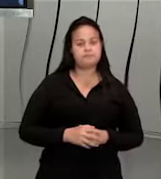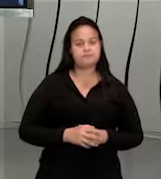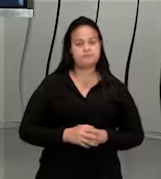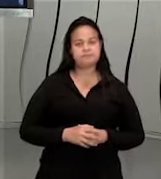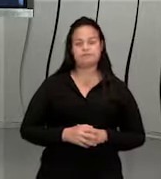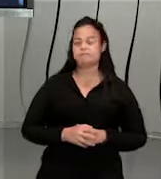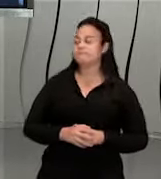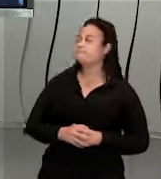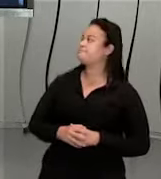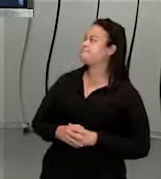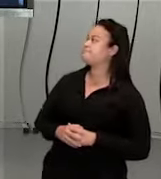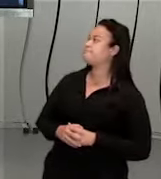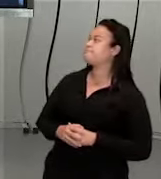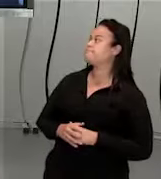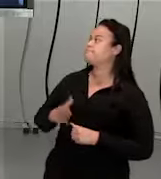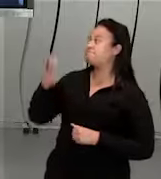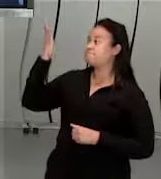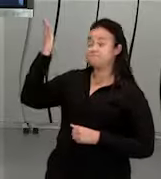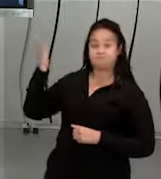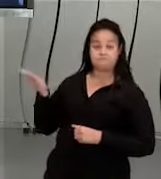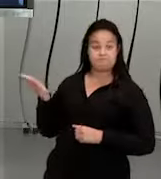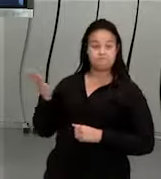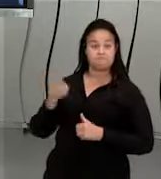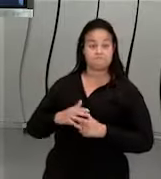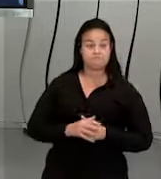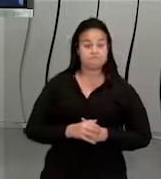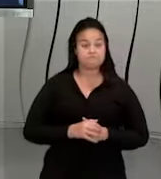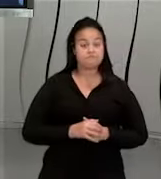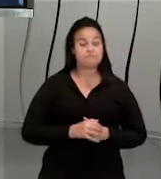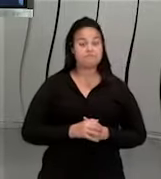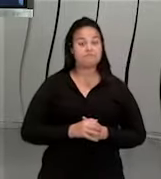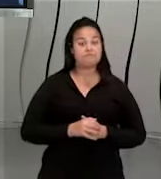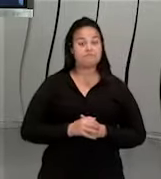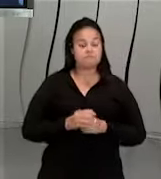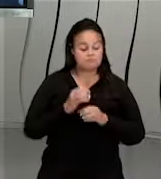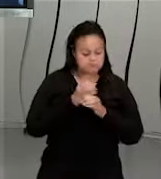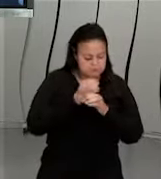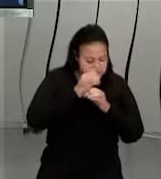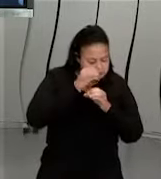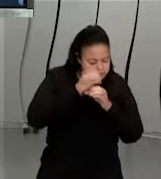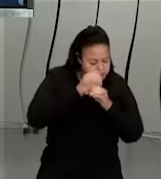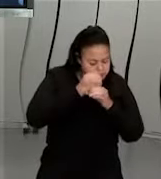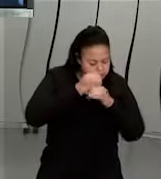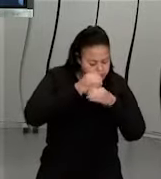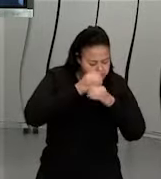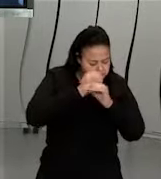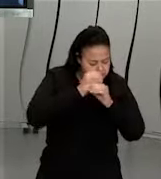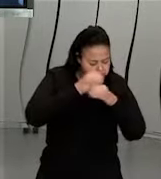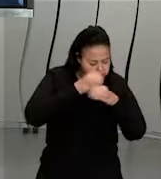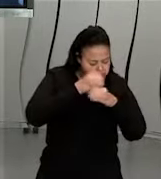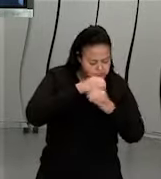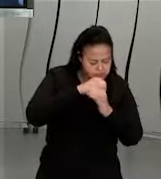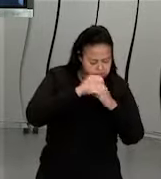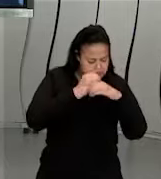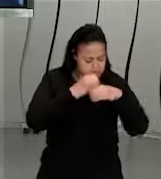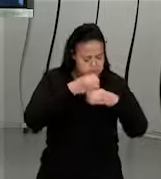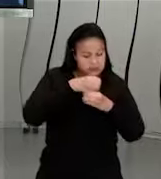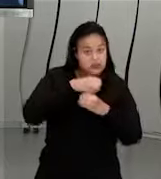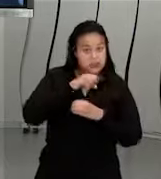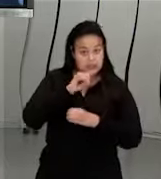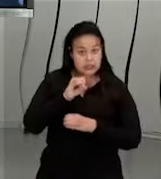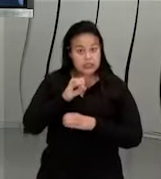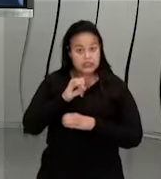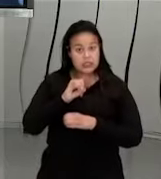Essa lâmina, essa imagem, é uma lâmina de microscópio. Então, se a gente estivesse no laboratório